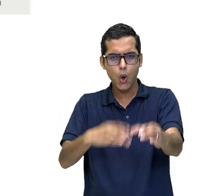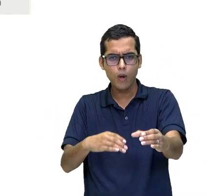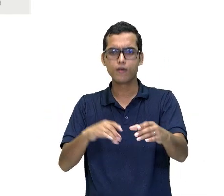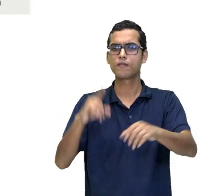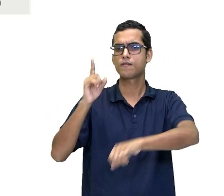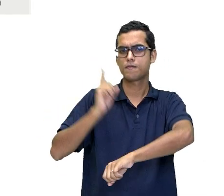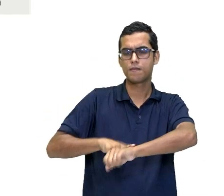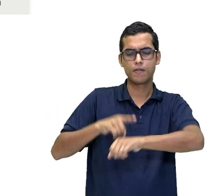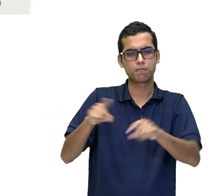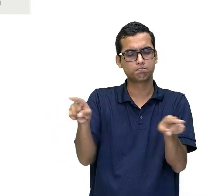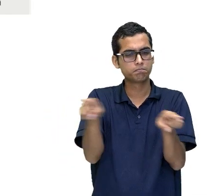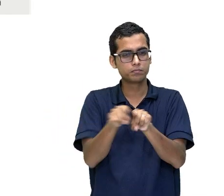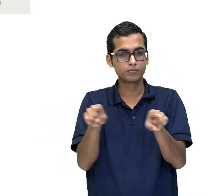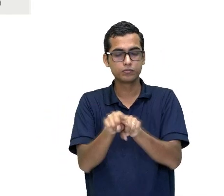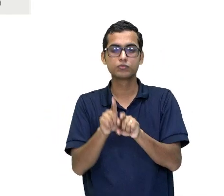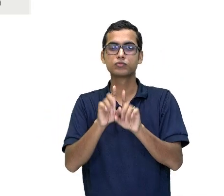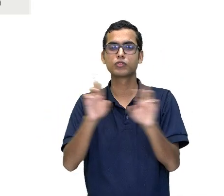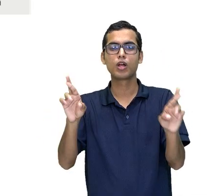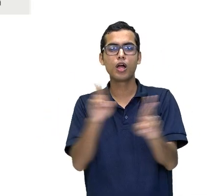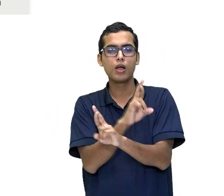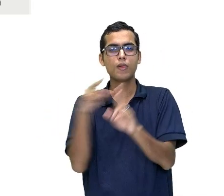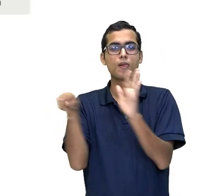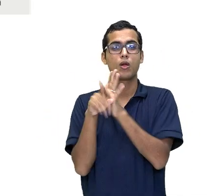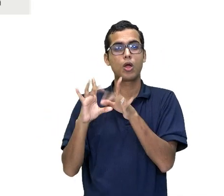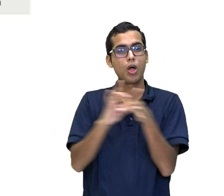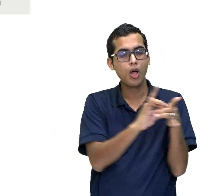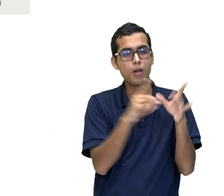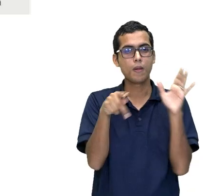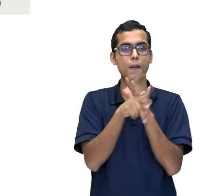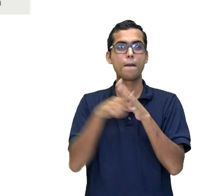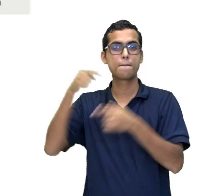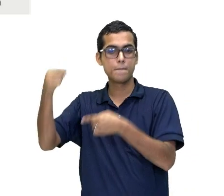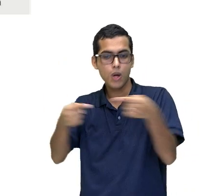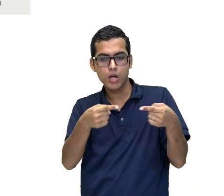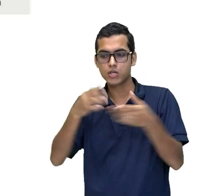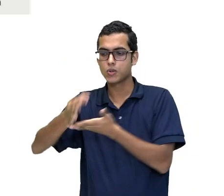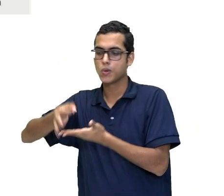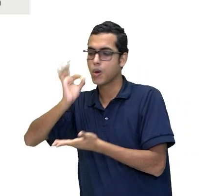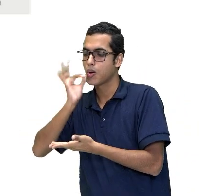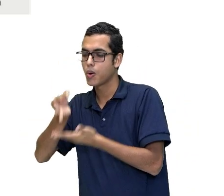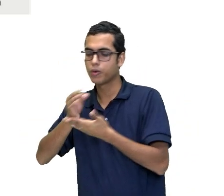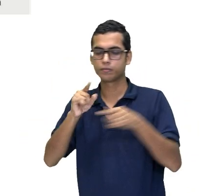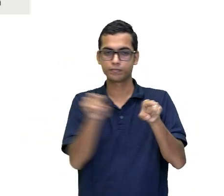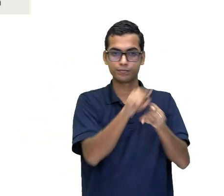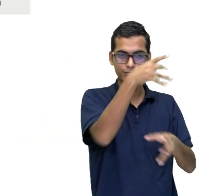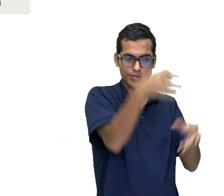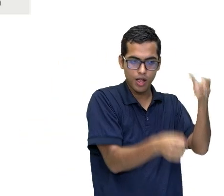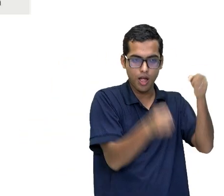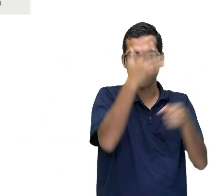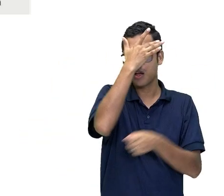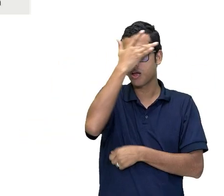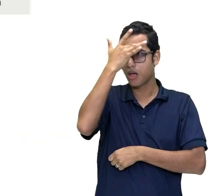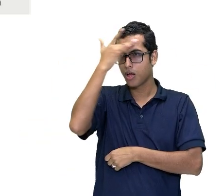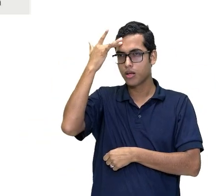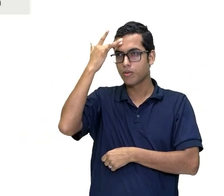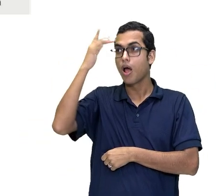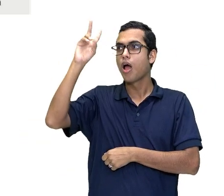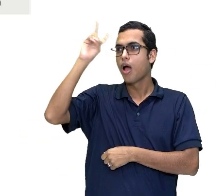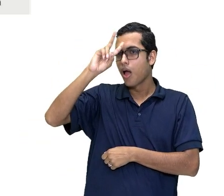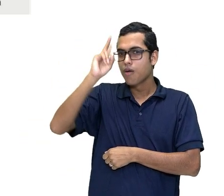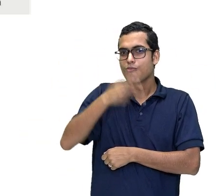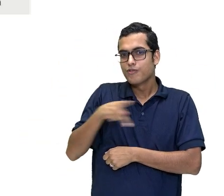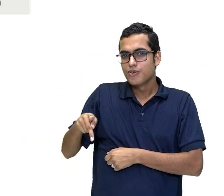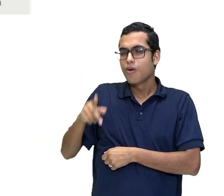fizerem, algo relacionado à política do café com leite, vocês vão lembrar, opa, o professor falou pra gente que era a união de duas